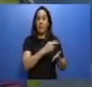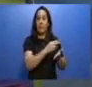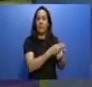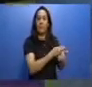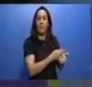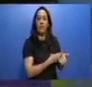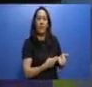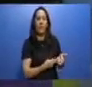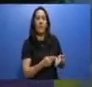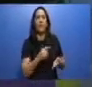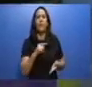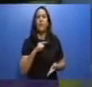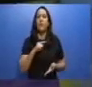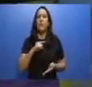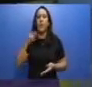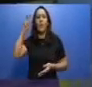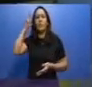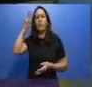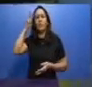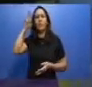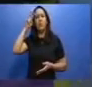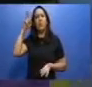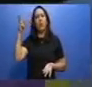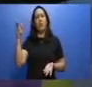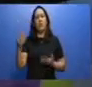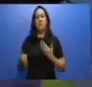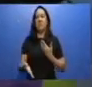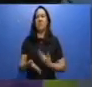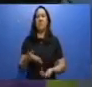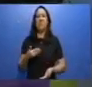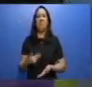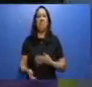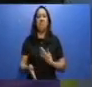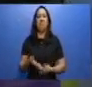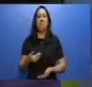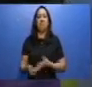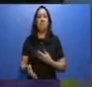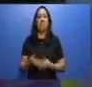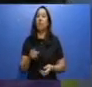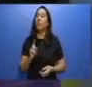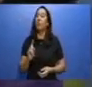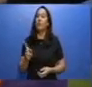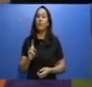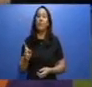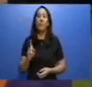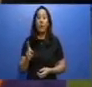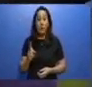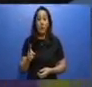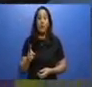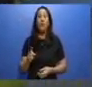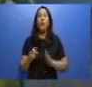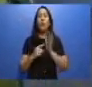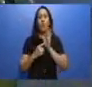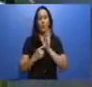uma história? Não é um desenho qualquer. Ele tem uma história que eles reproduzem.